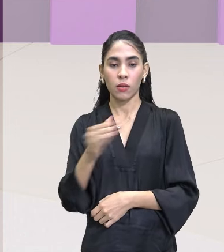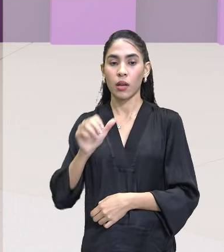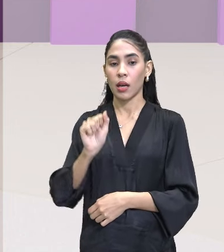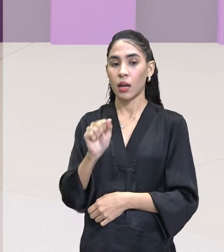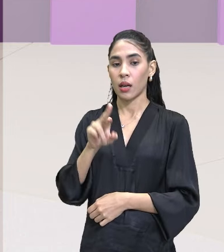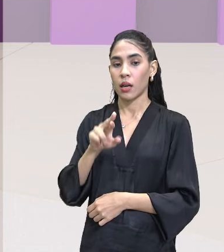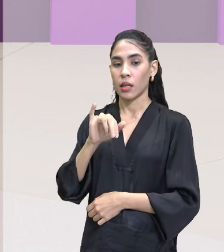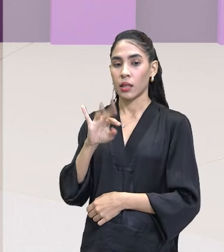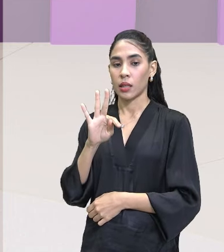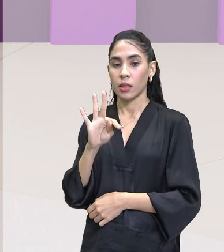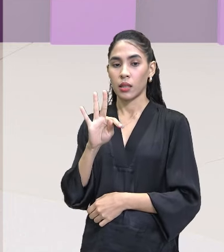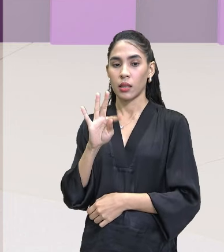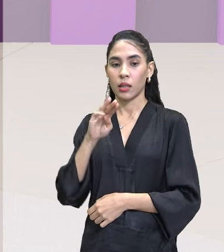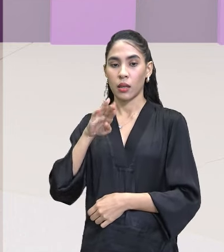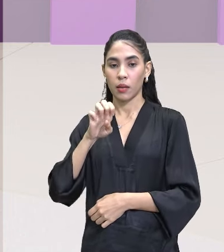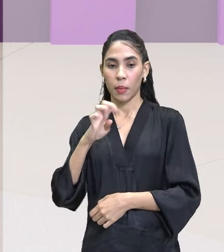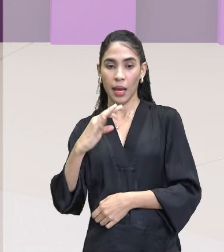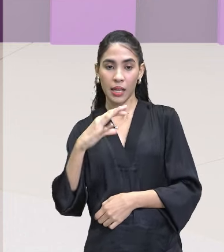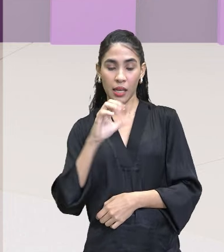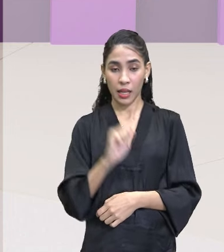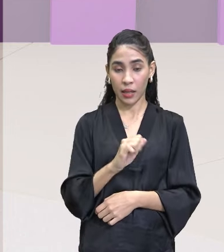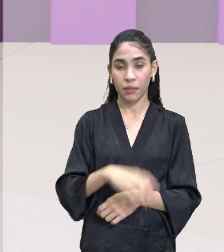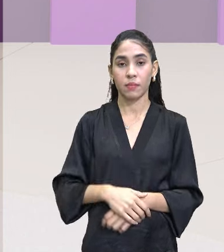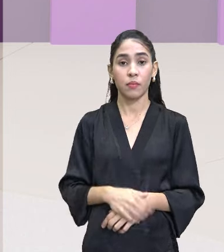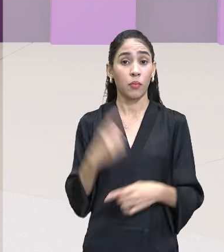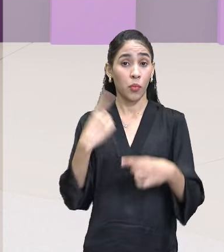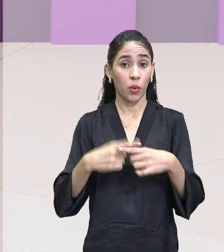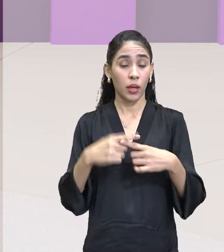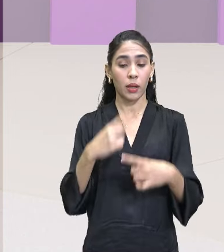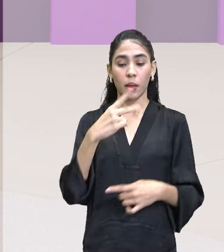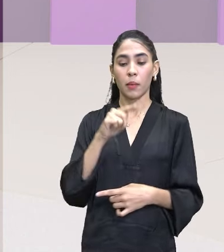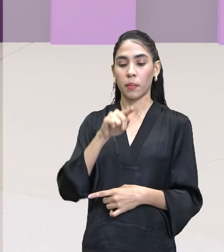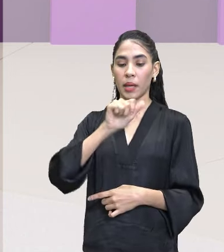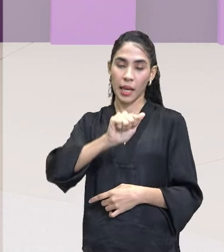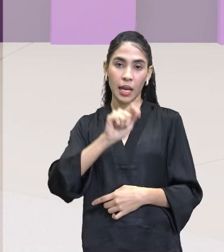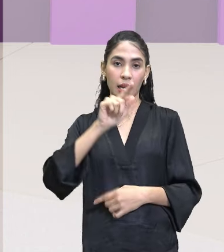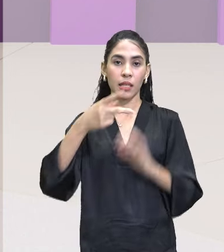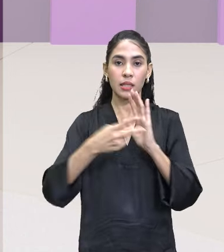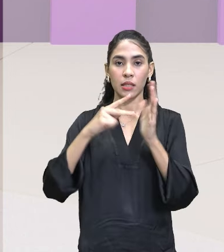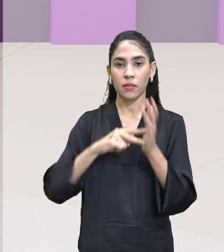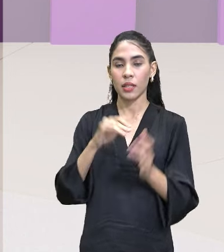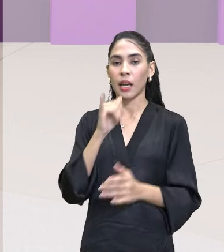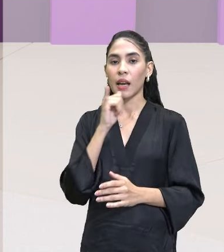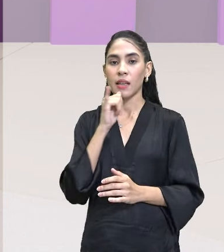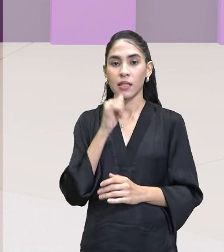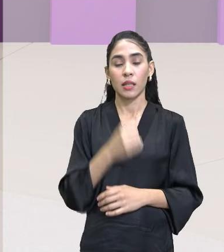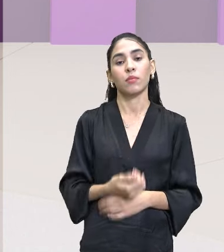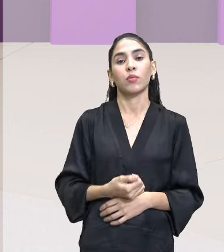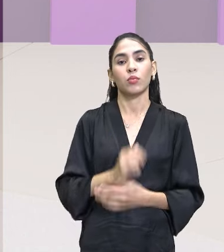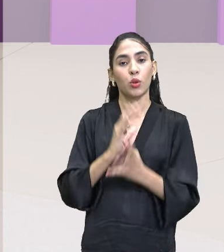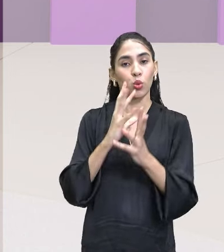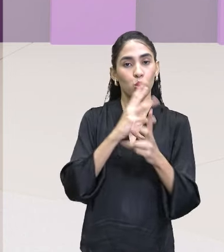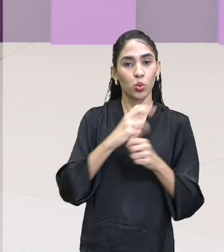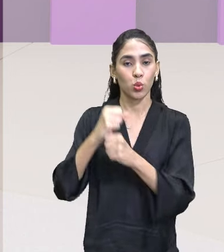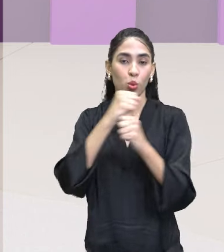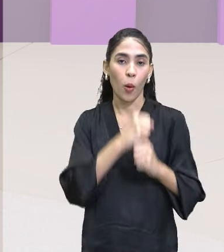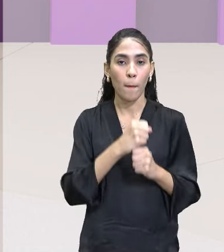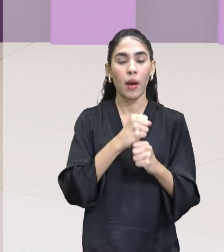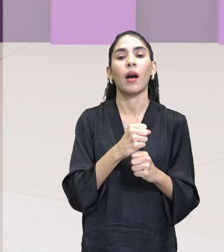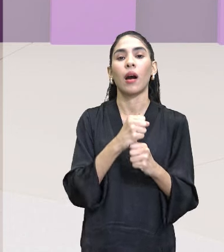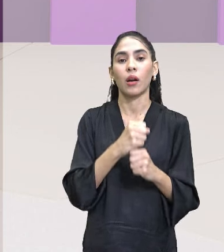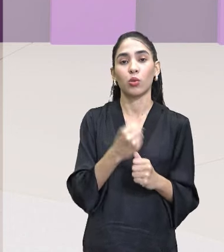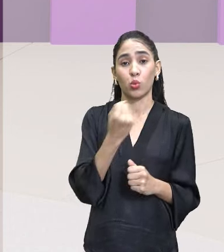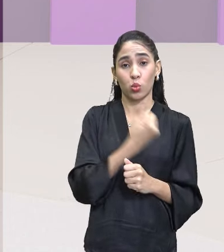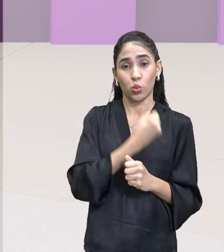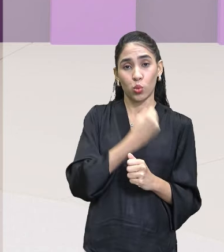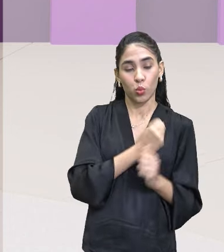temos que a PA é toda sequência em que, somando uma mesma constante a cada termo,